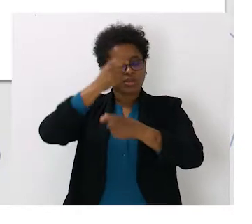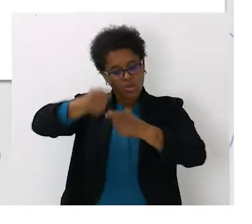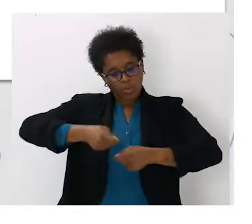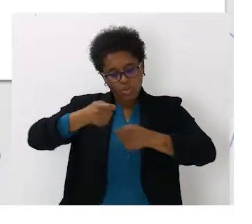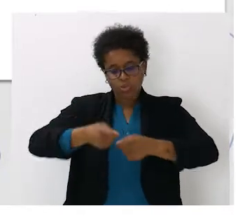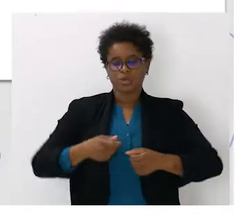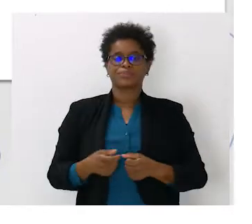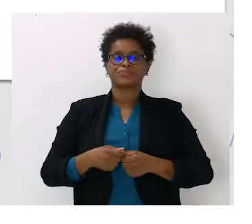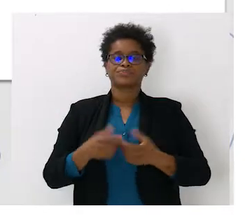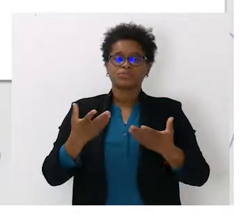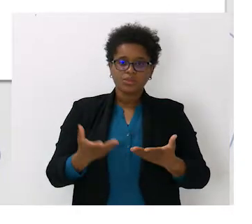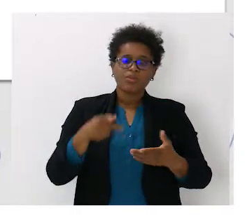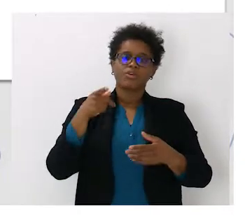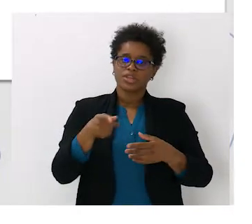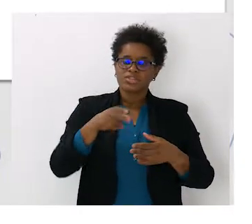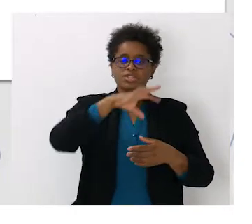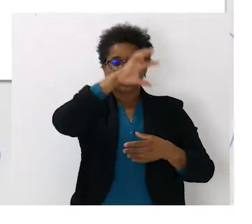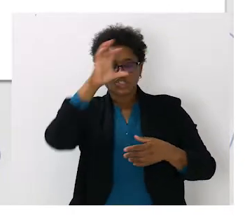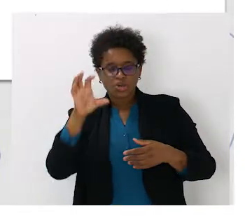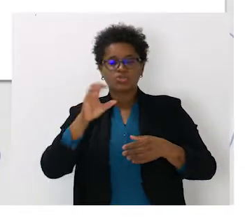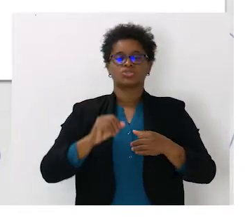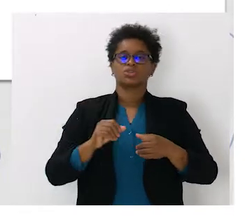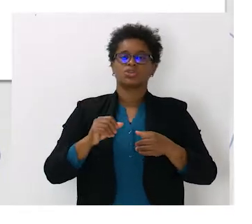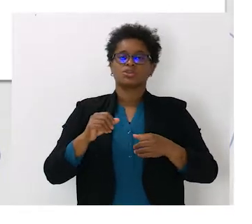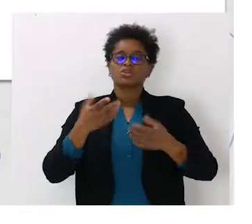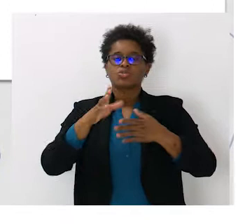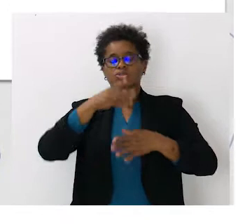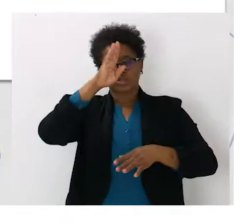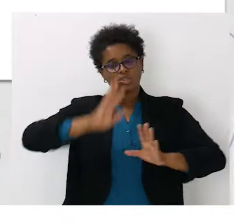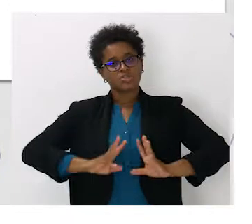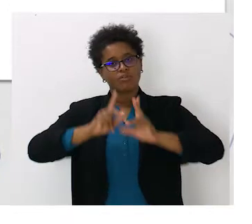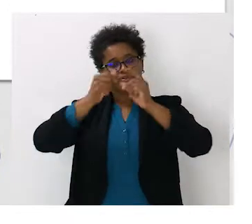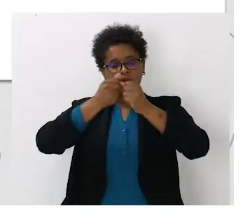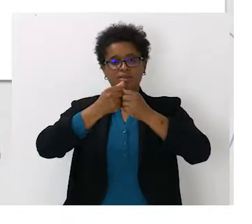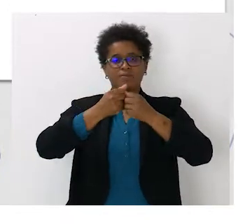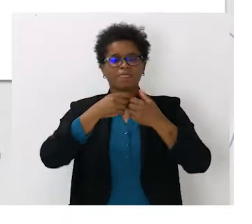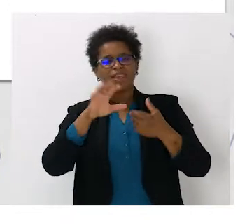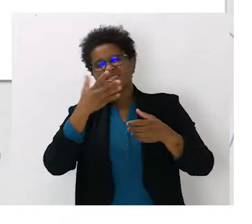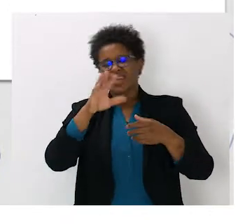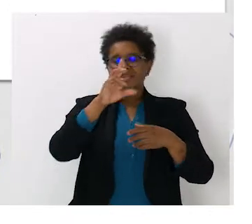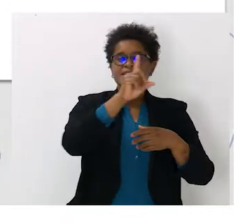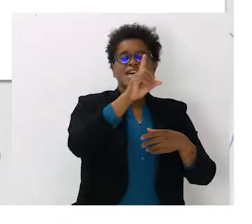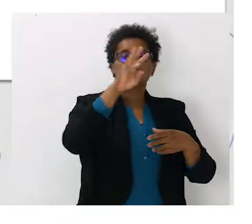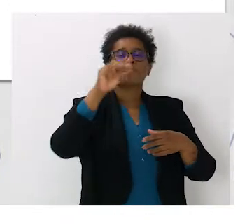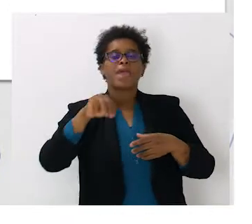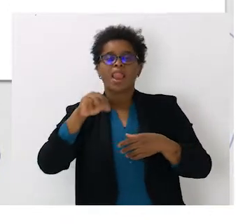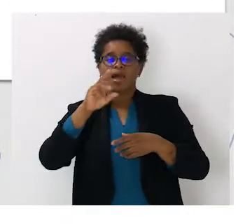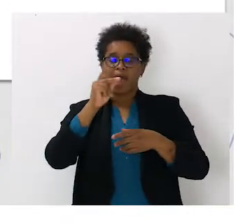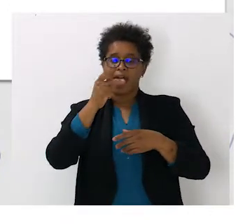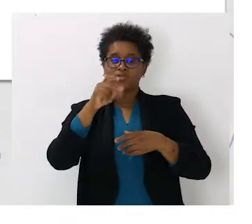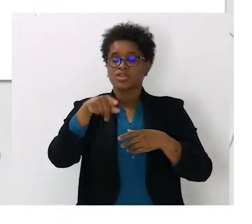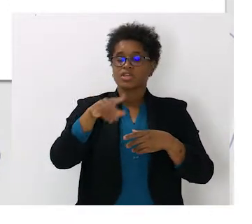da agricultura. Foram nestas regiões que se desenvolveram há cerca de 6.000